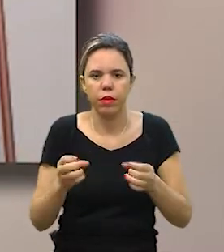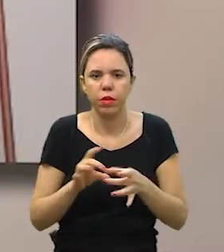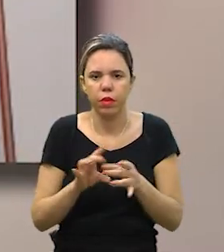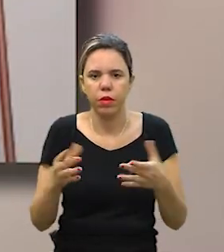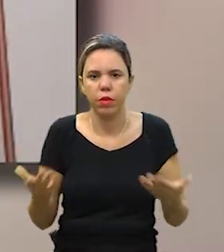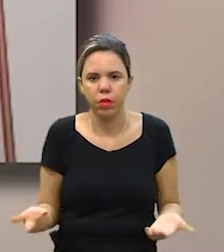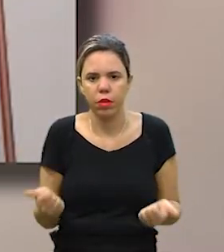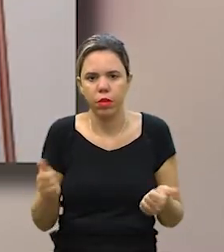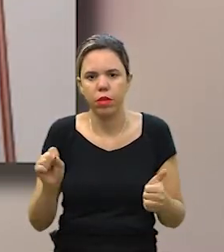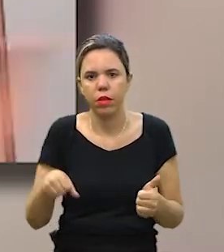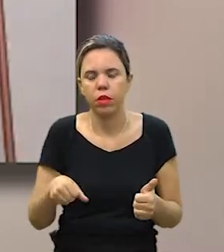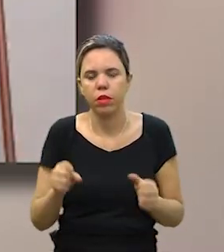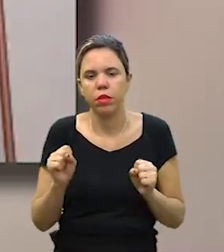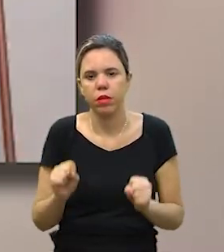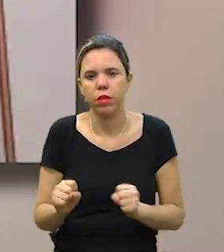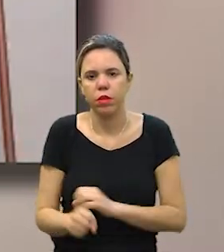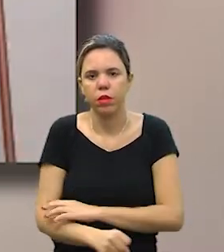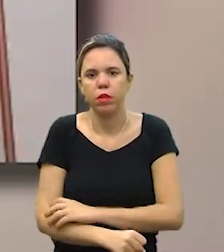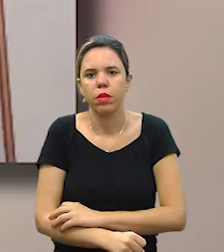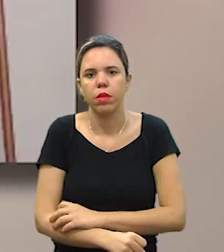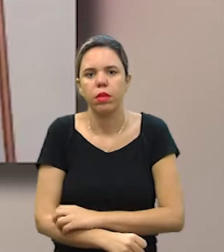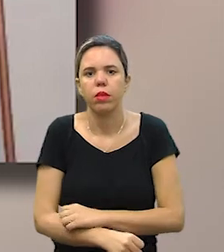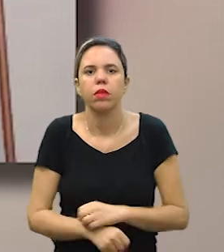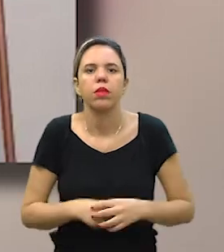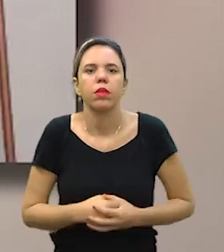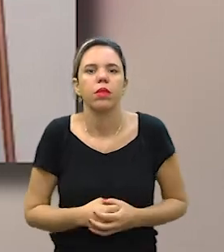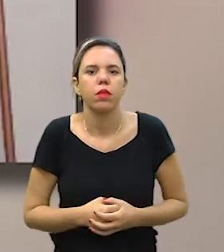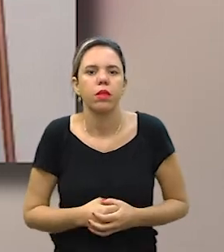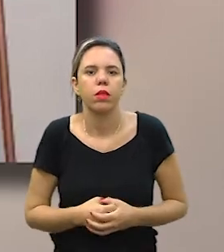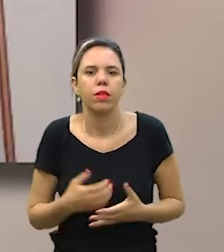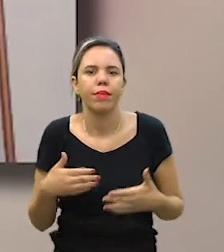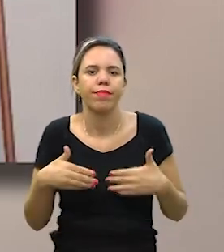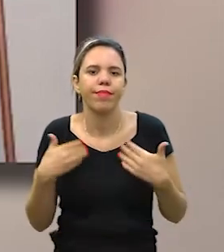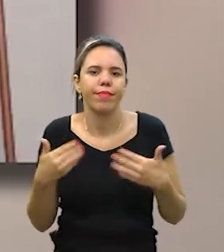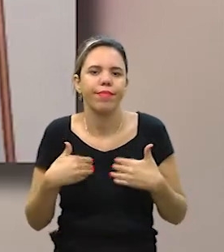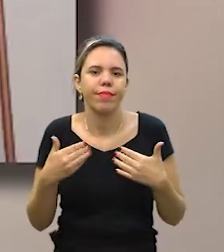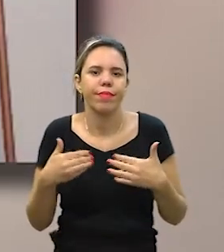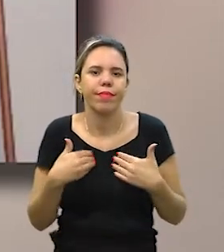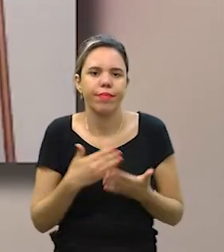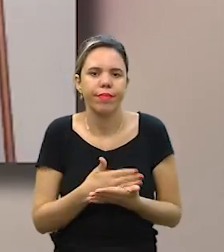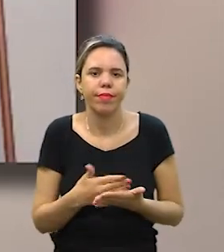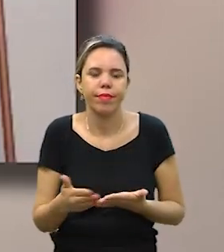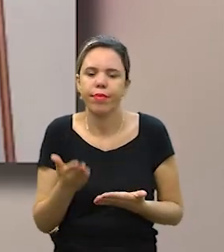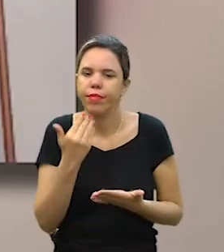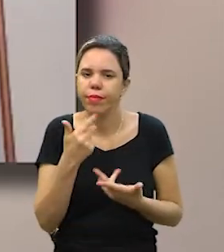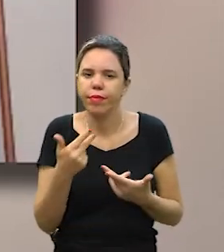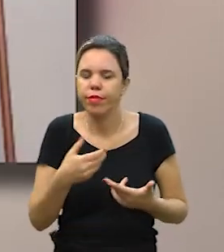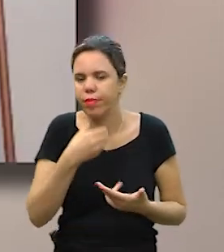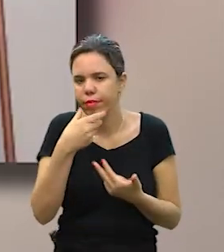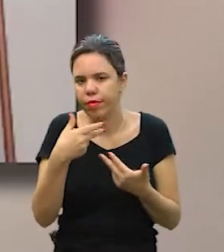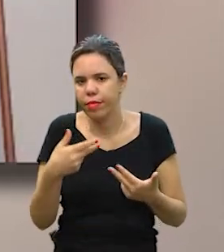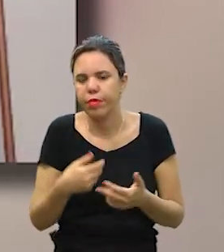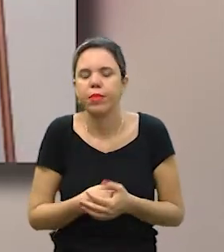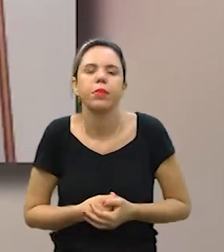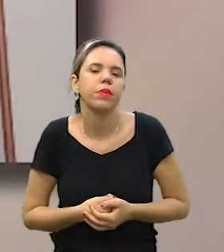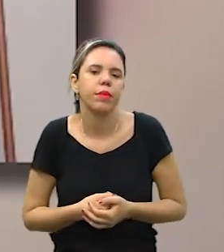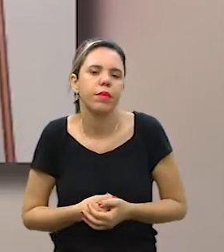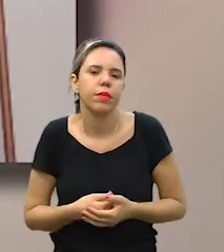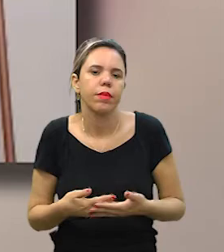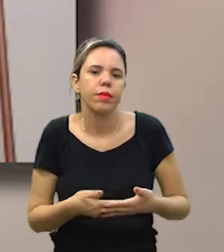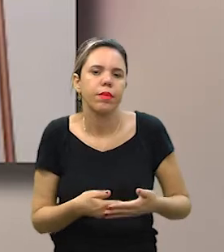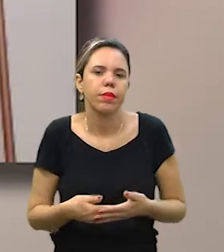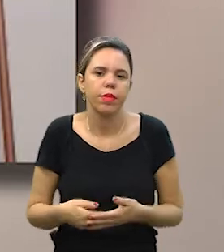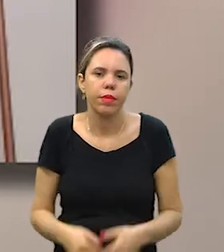pediatra liberar, aí sim você vai poder se divertir no início aí das frutas e das papas